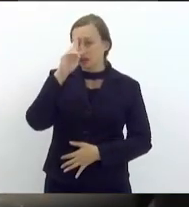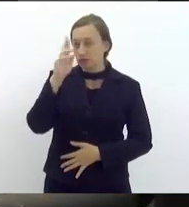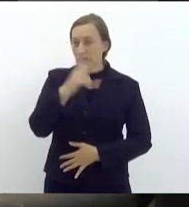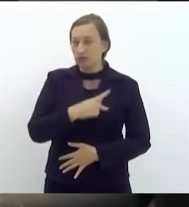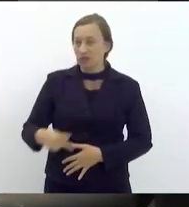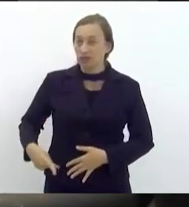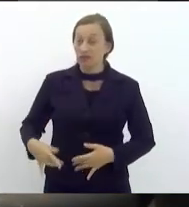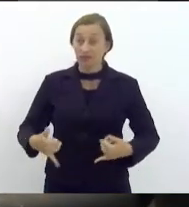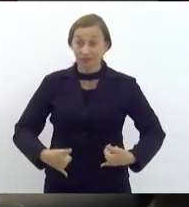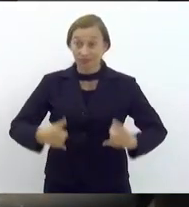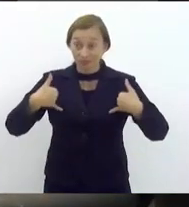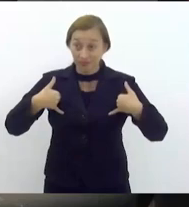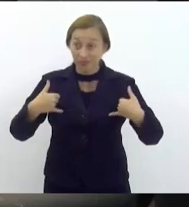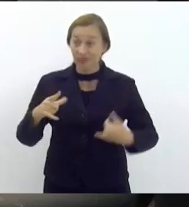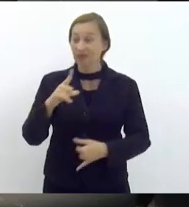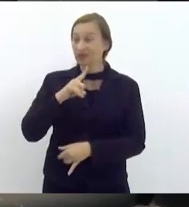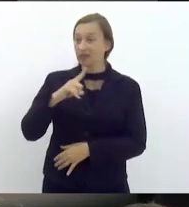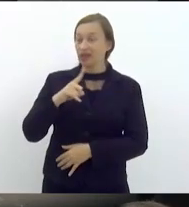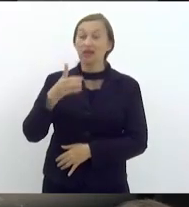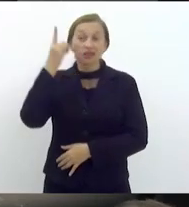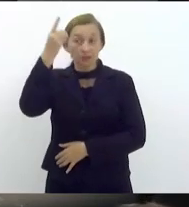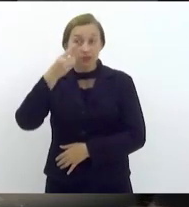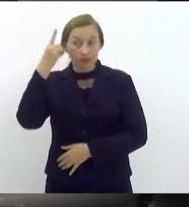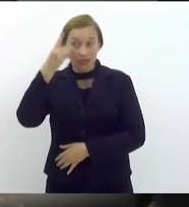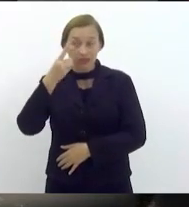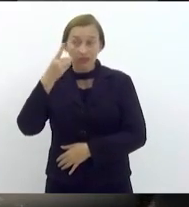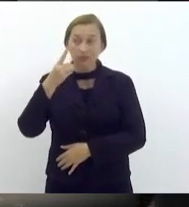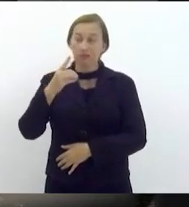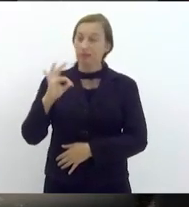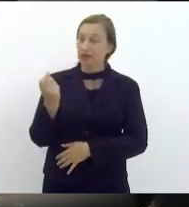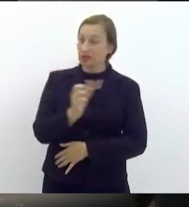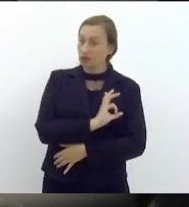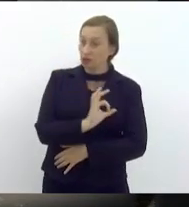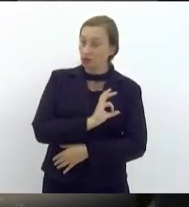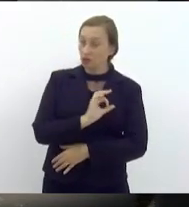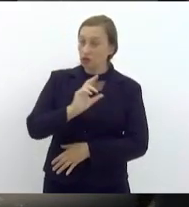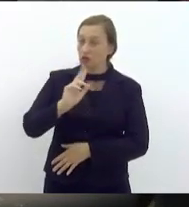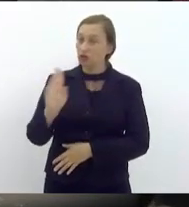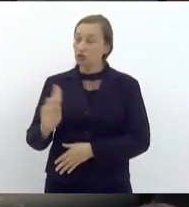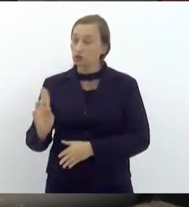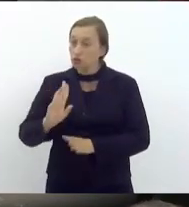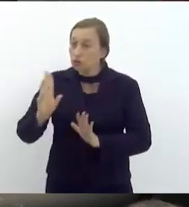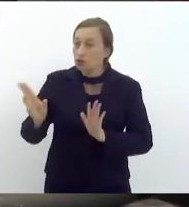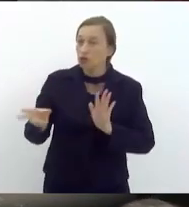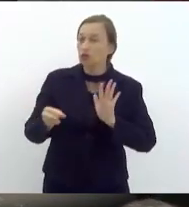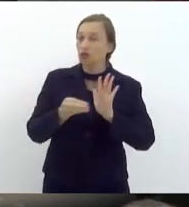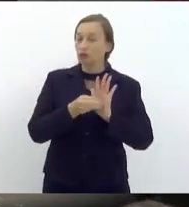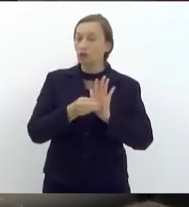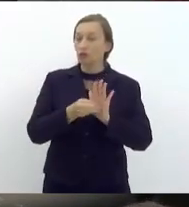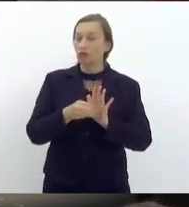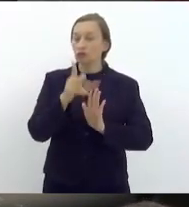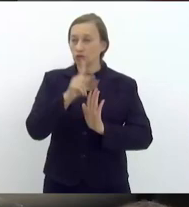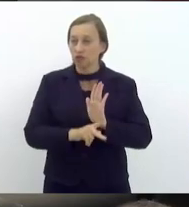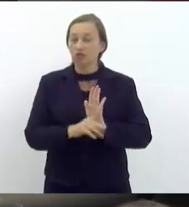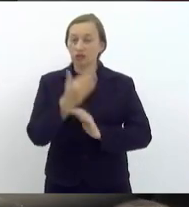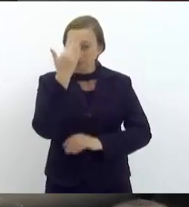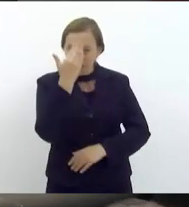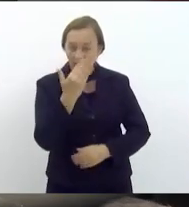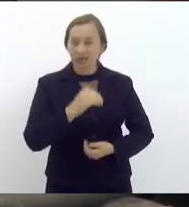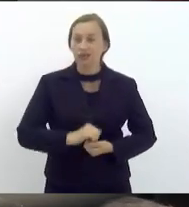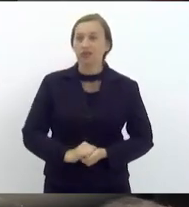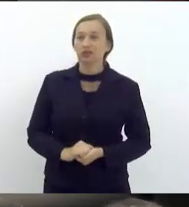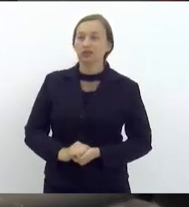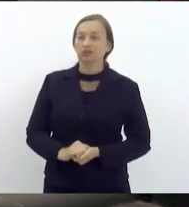a deputada Marta Rocha como com a autora do projeto obrigada inclusive